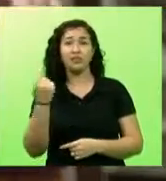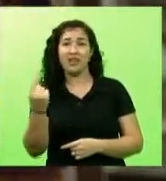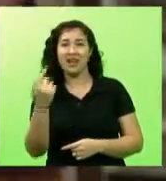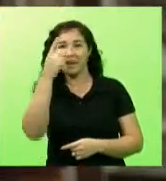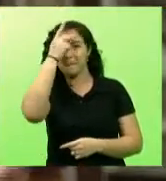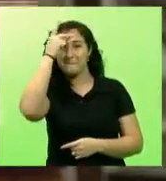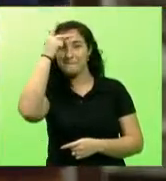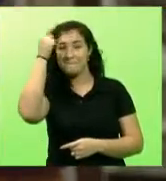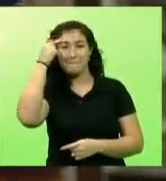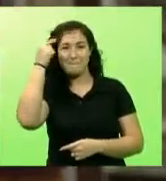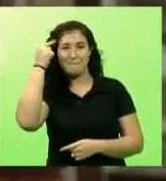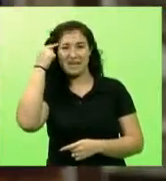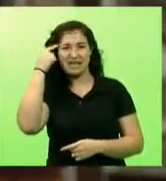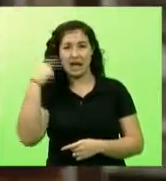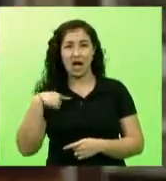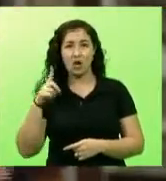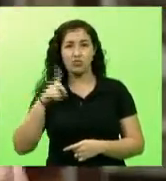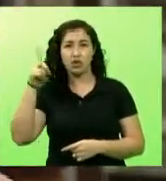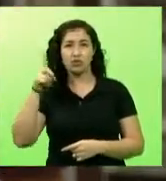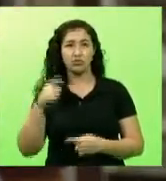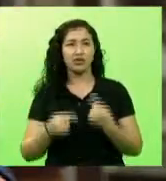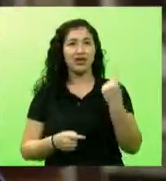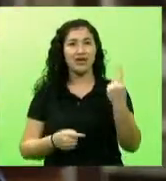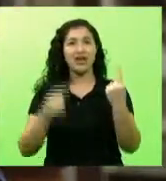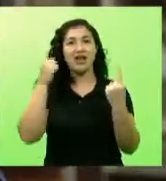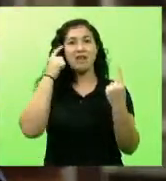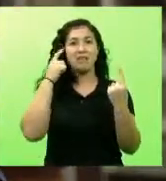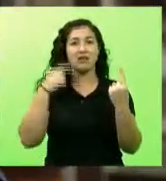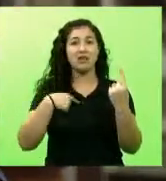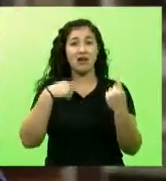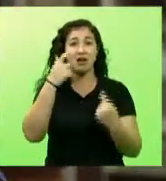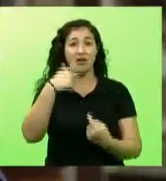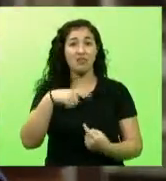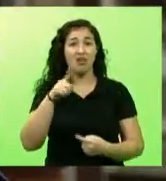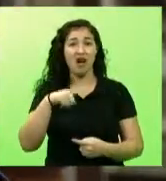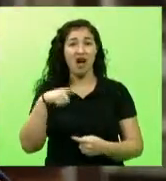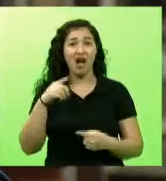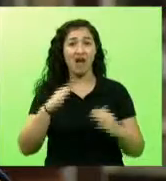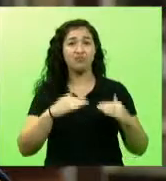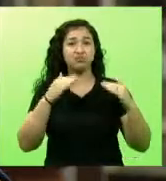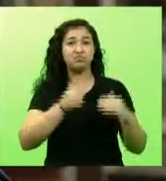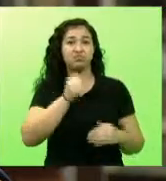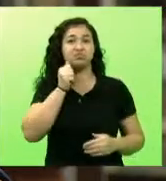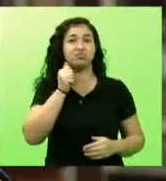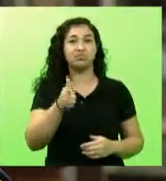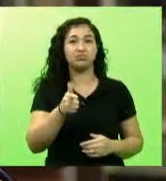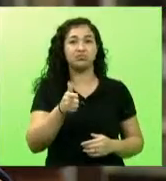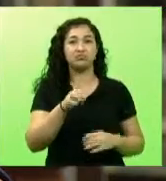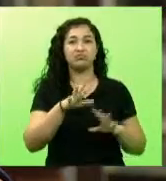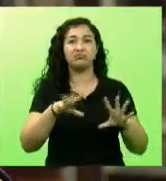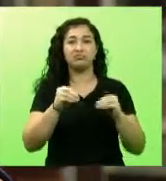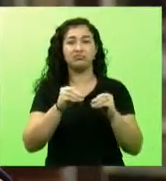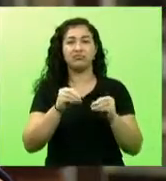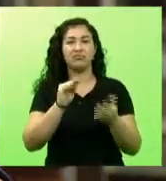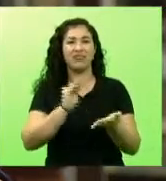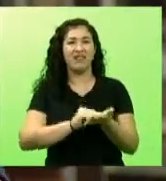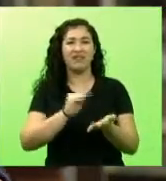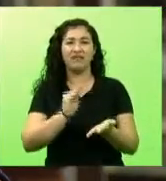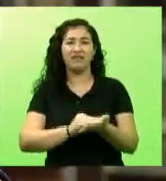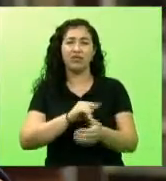e o outro colocou na cabeça, não, eu realmente sou o cara. Com a mesma falta de educação que tratavam